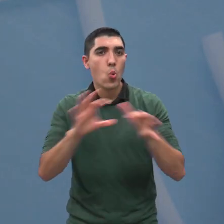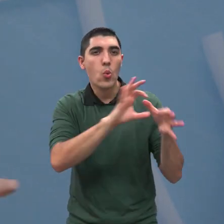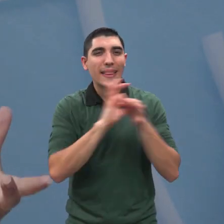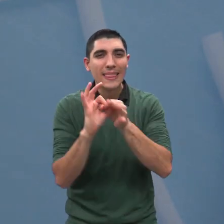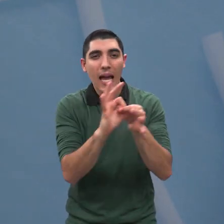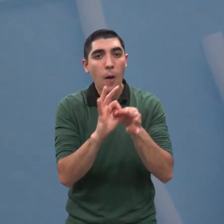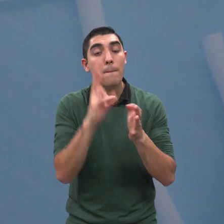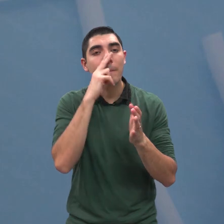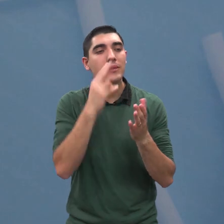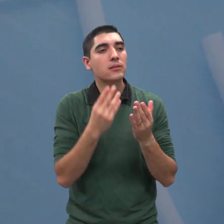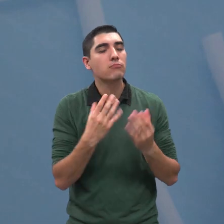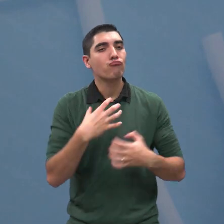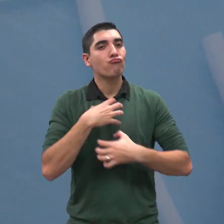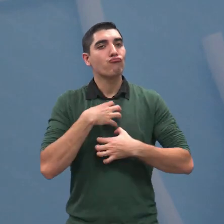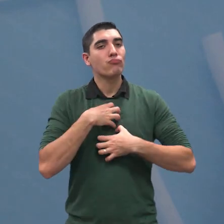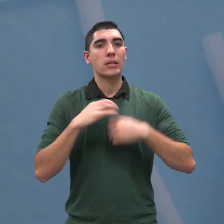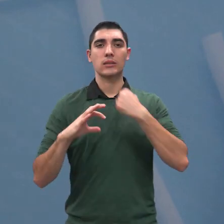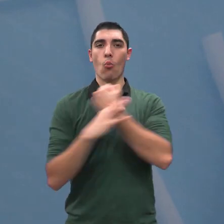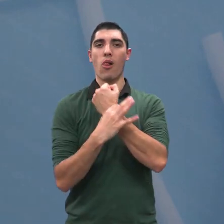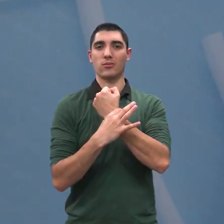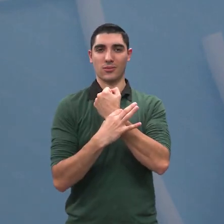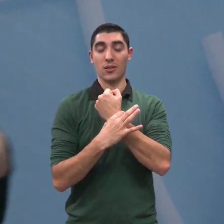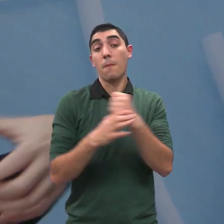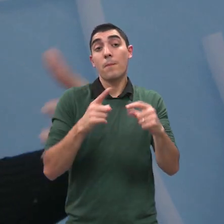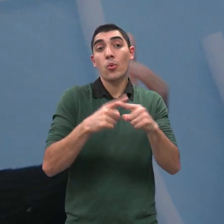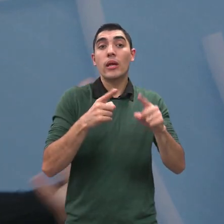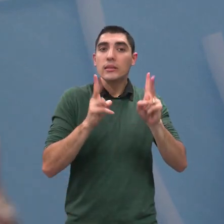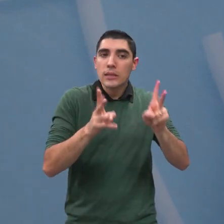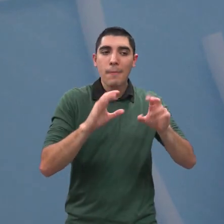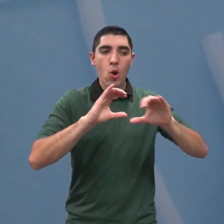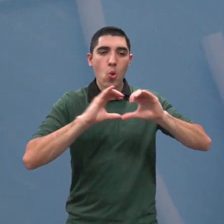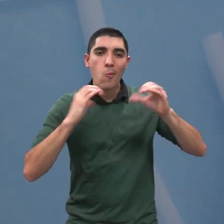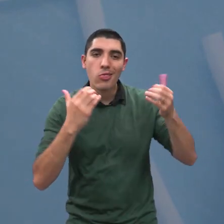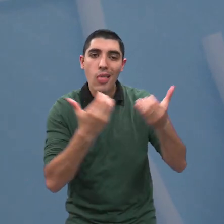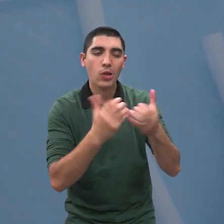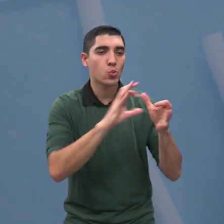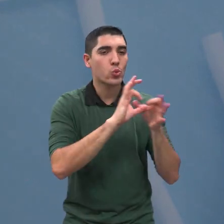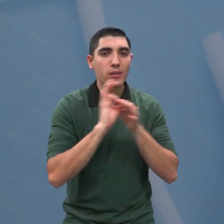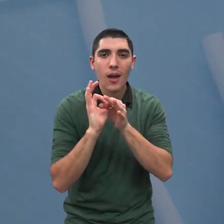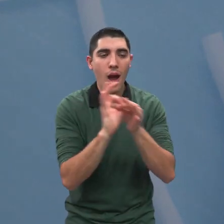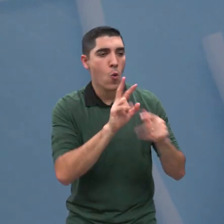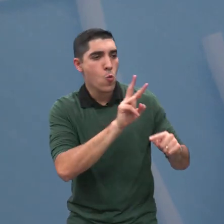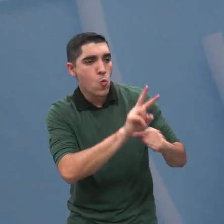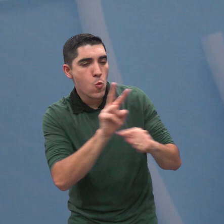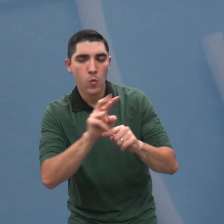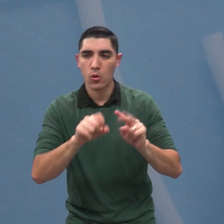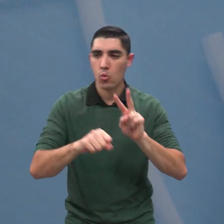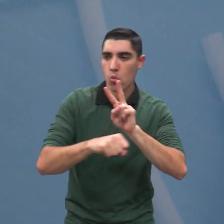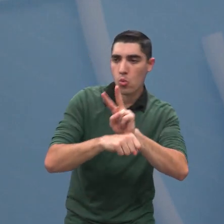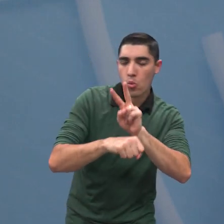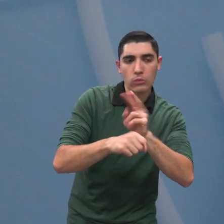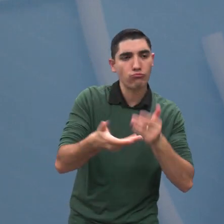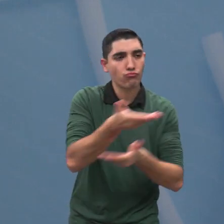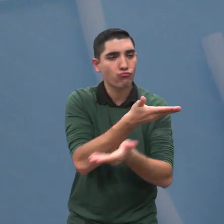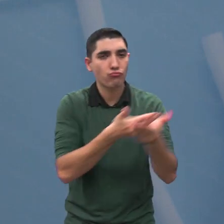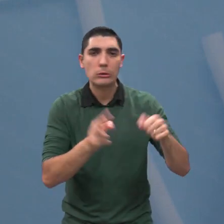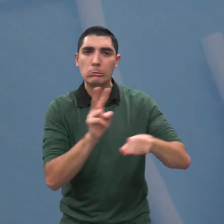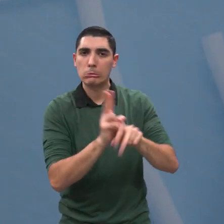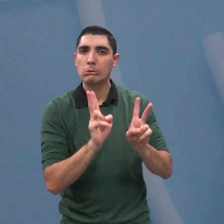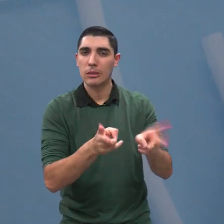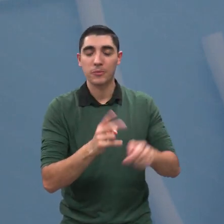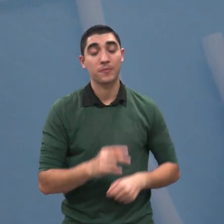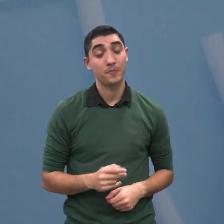de certo modo vai criando uma segurança, né, porque é aquele senso de comunidade mesmo, as pessoas estão ocupando as ruas, é